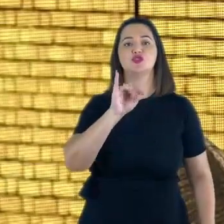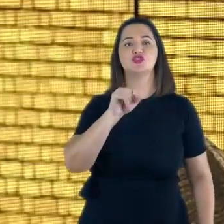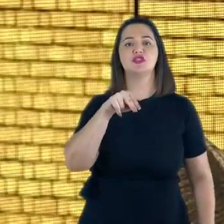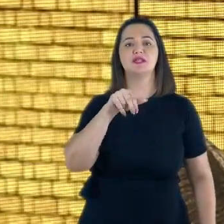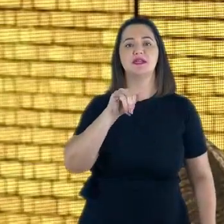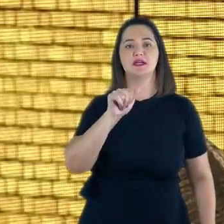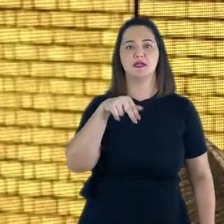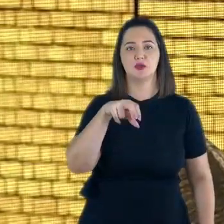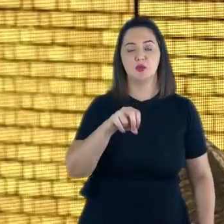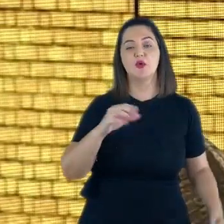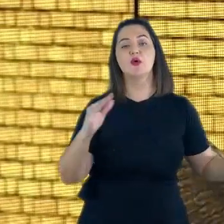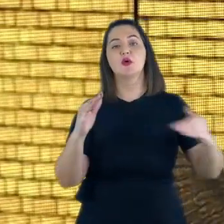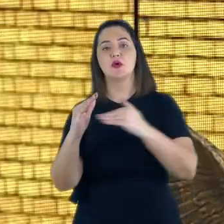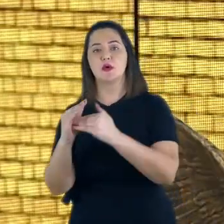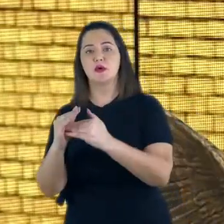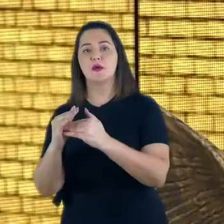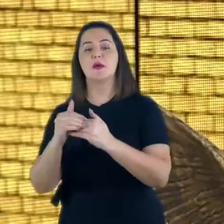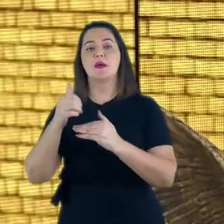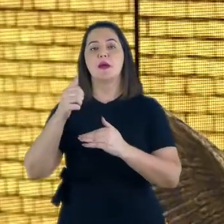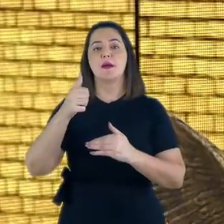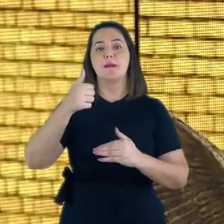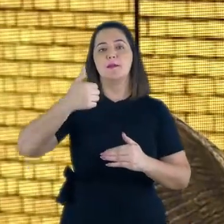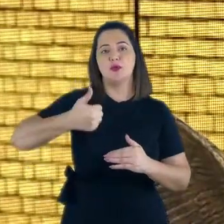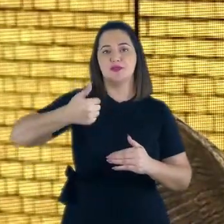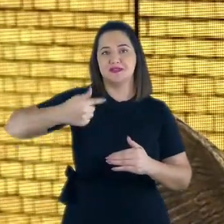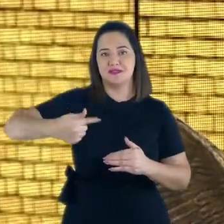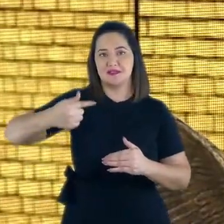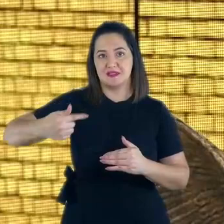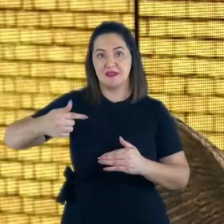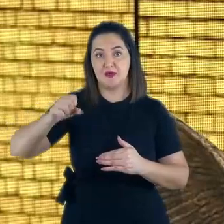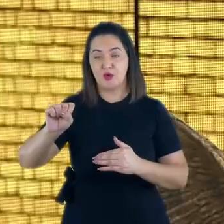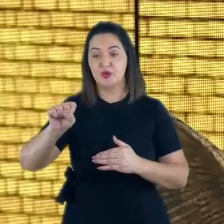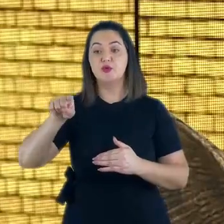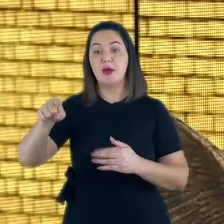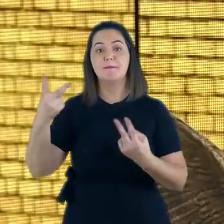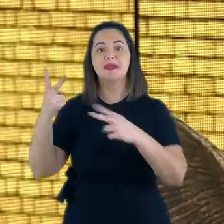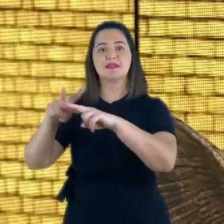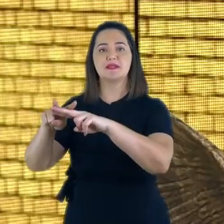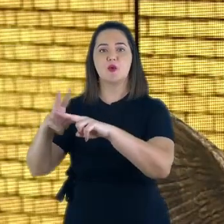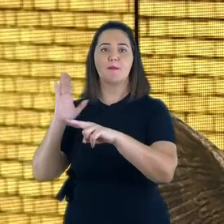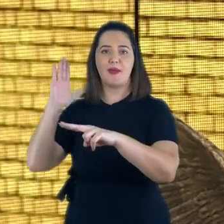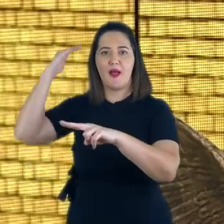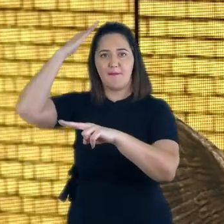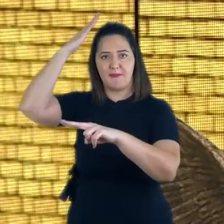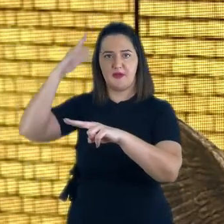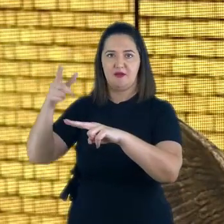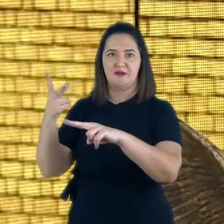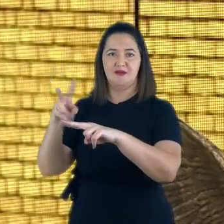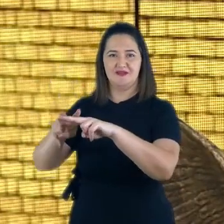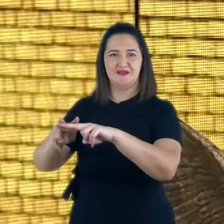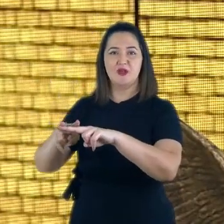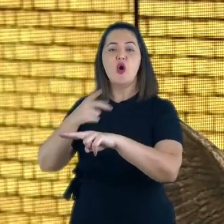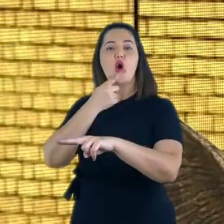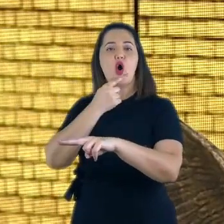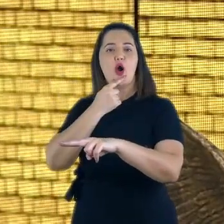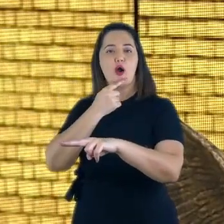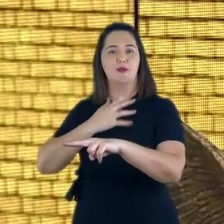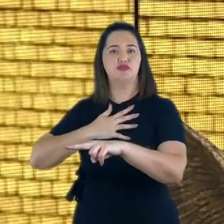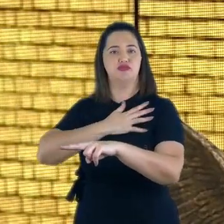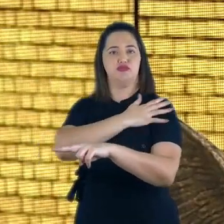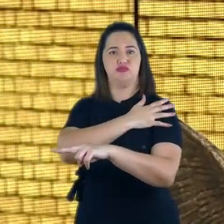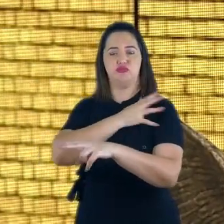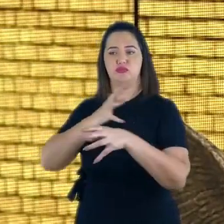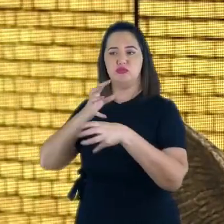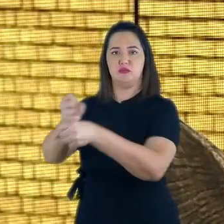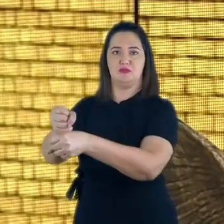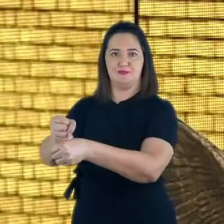em 1798, com a prisão do Papa a mando do general Berthier, que estava obedecendo